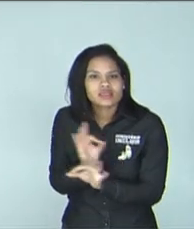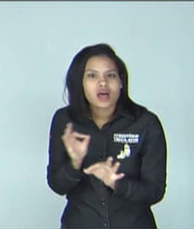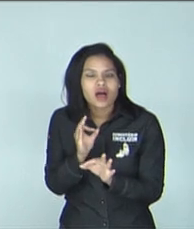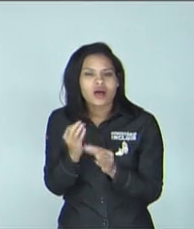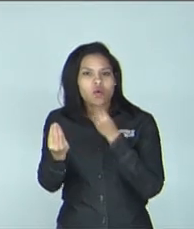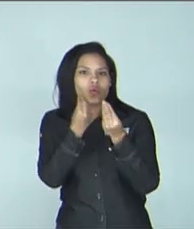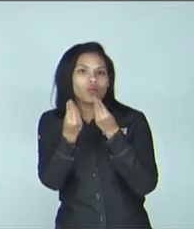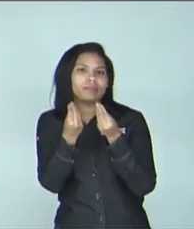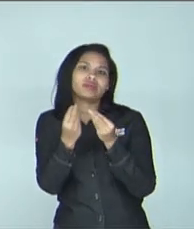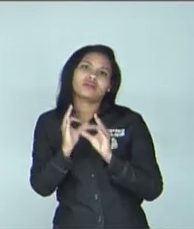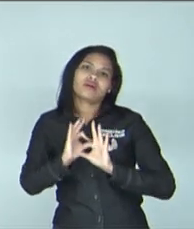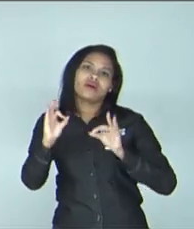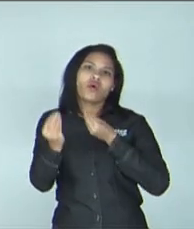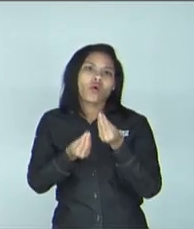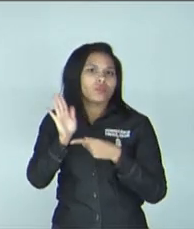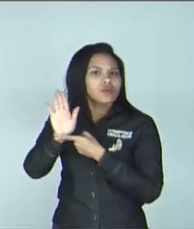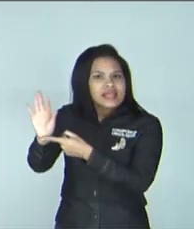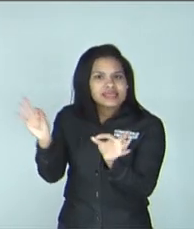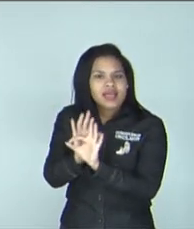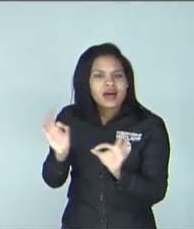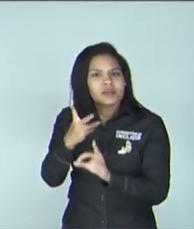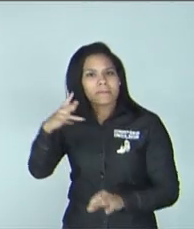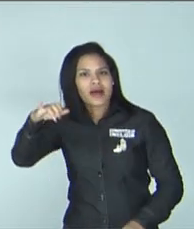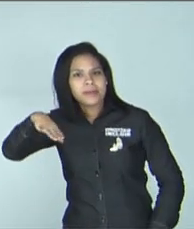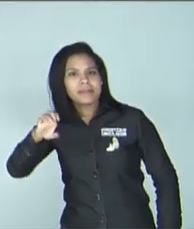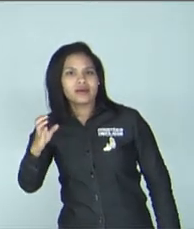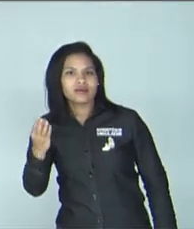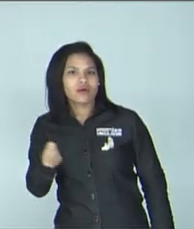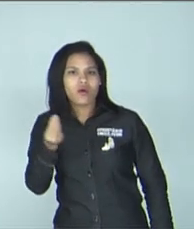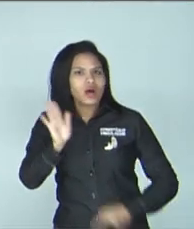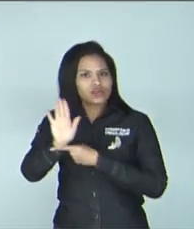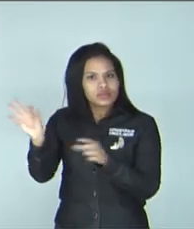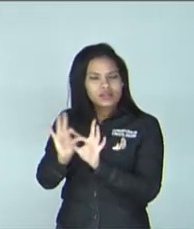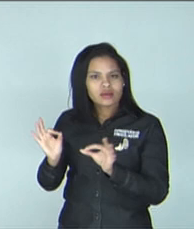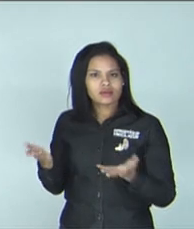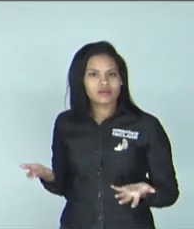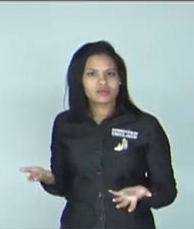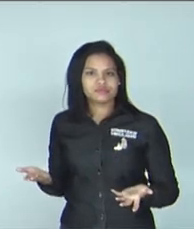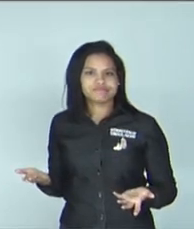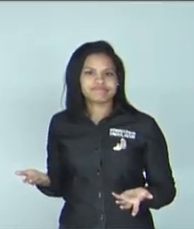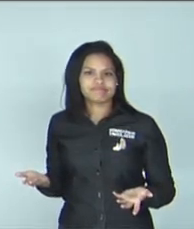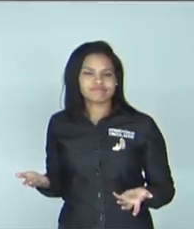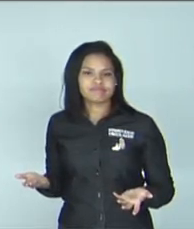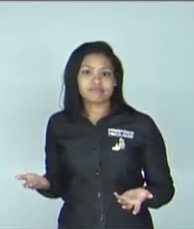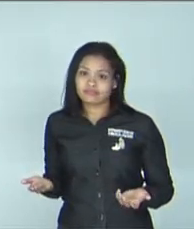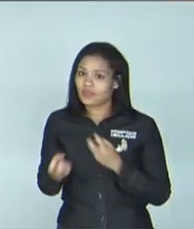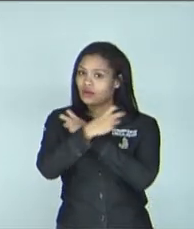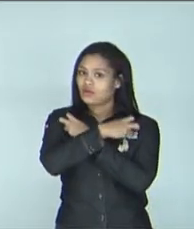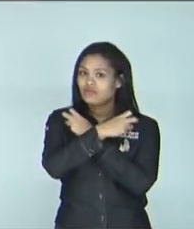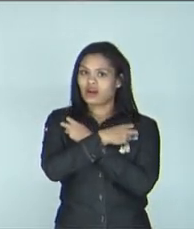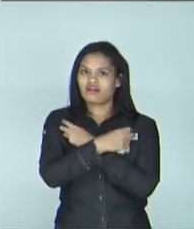como uma alimentação legal para sua família seu pai e sua mãe e o faraó